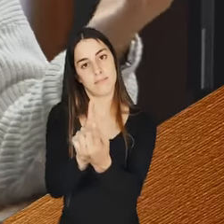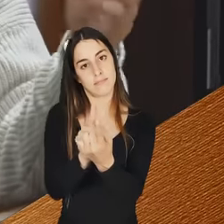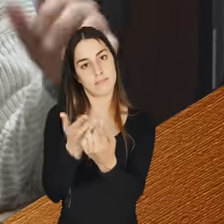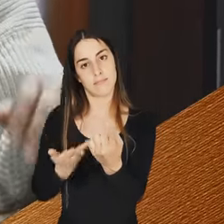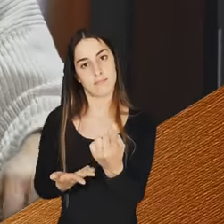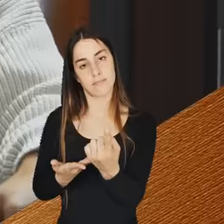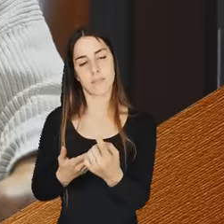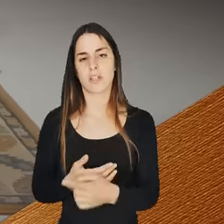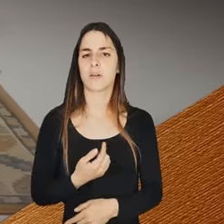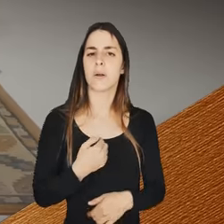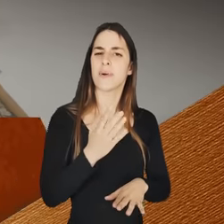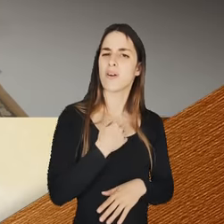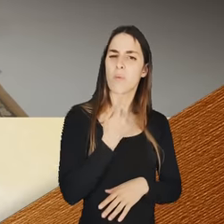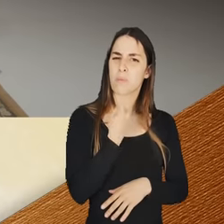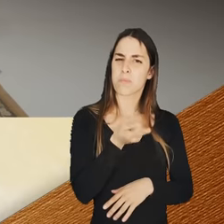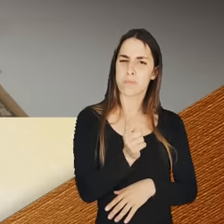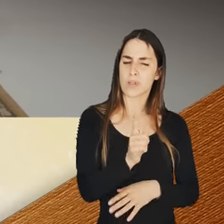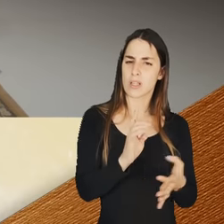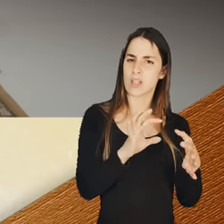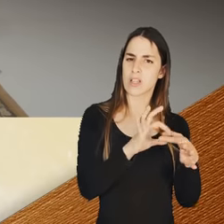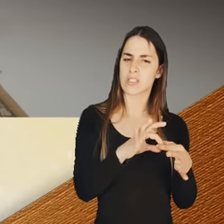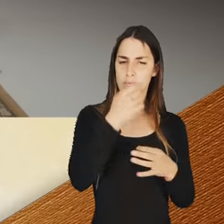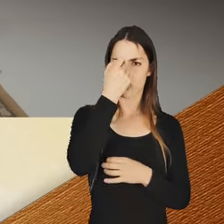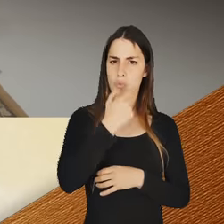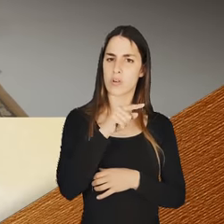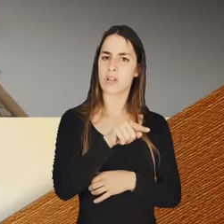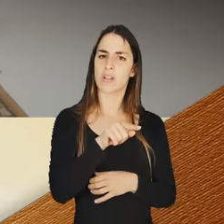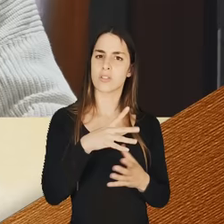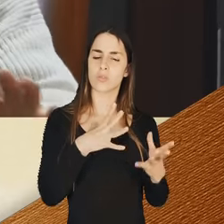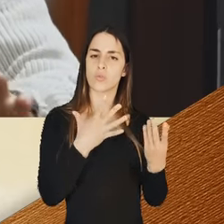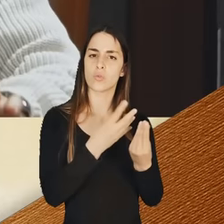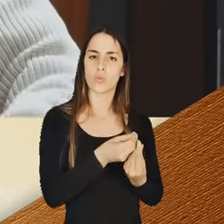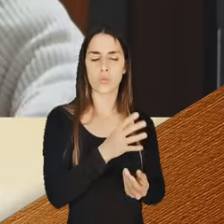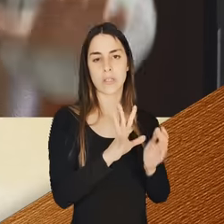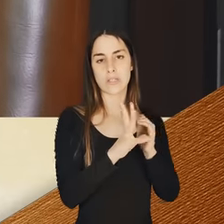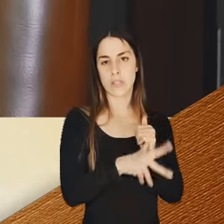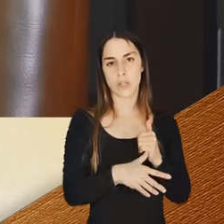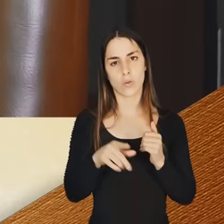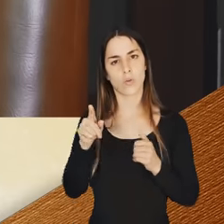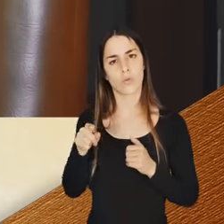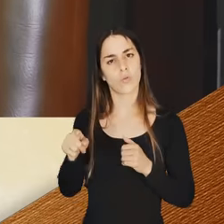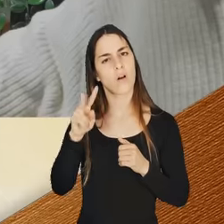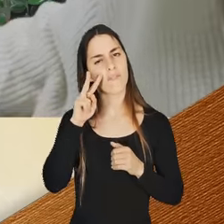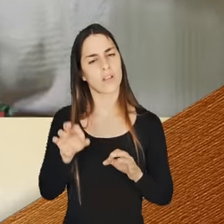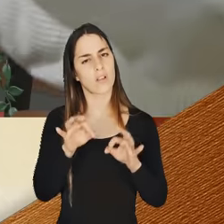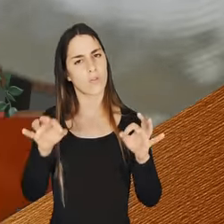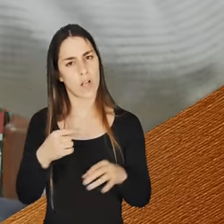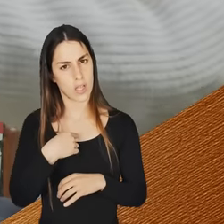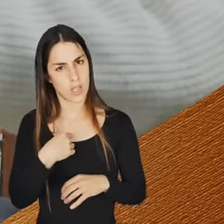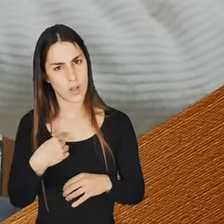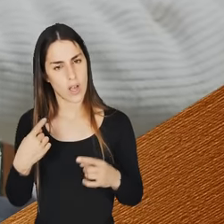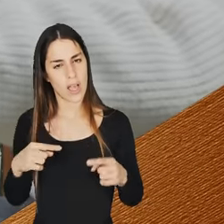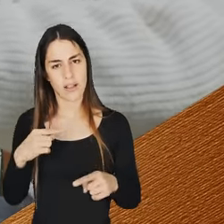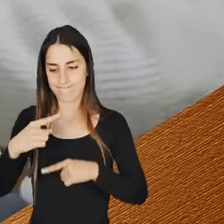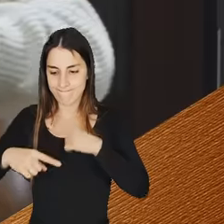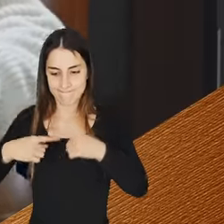Então, mas eu continuo sem perceber a ligação de toda esta história com estes assaltos a estas farmácias. Desculpa. Tu não estás a ver o mesmo que eu? É um emulador,